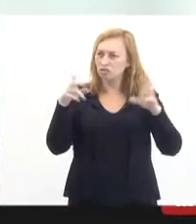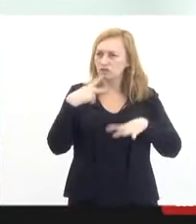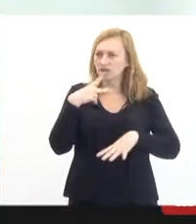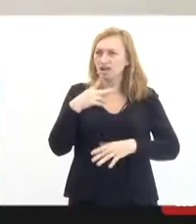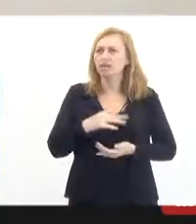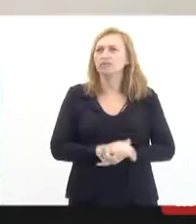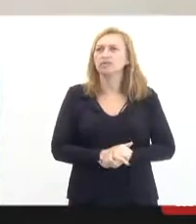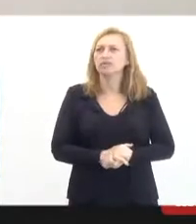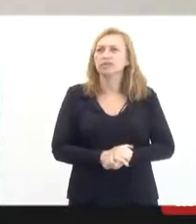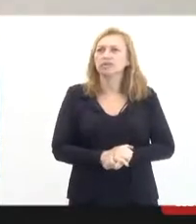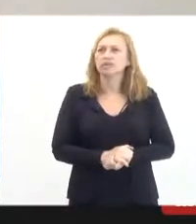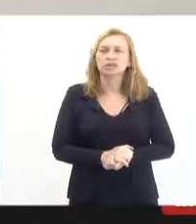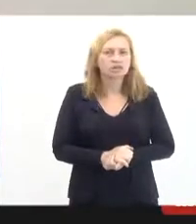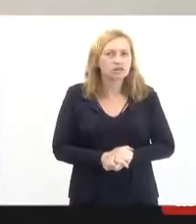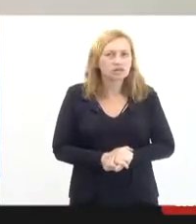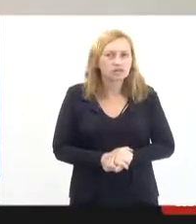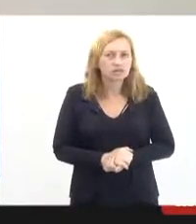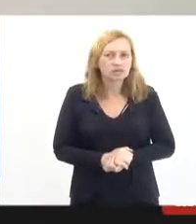Deputado,